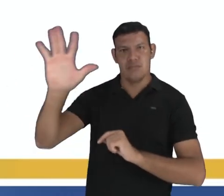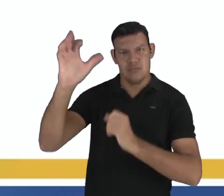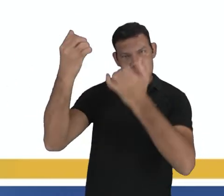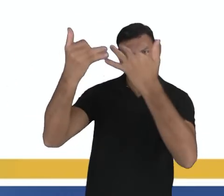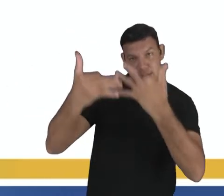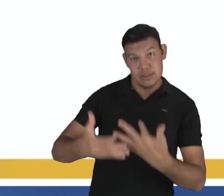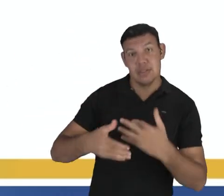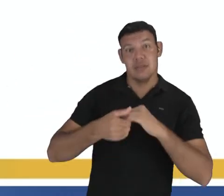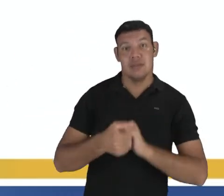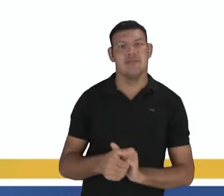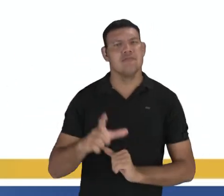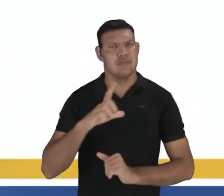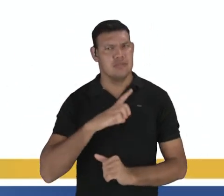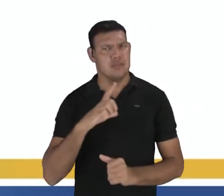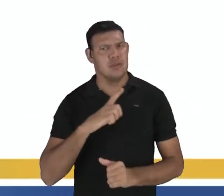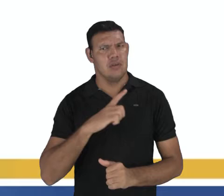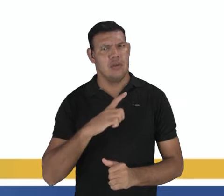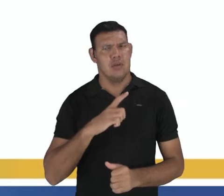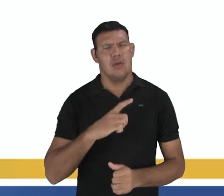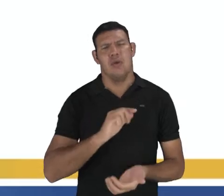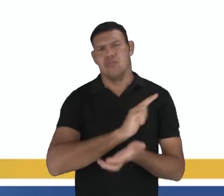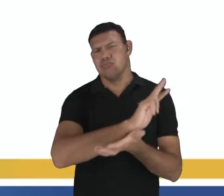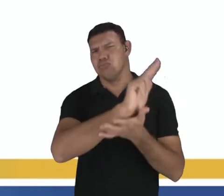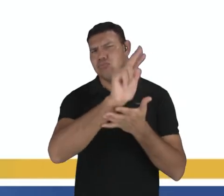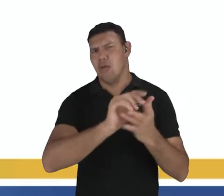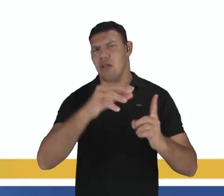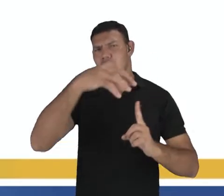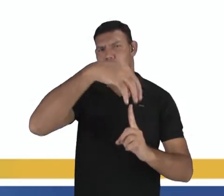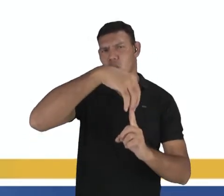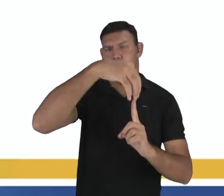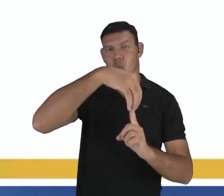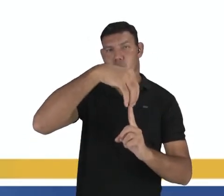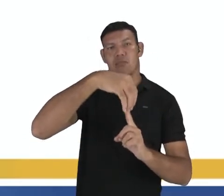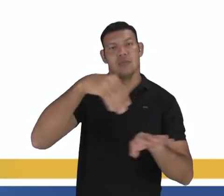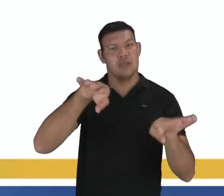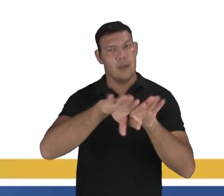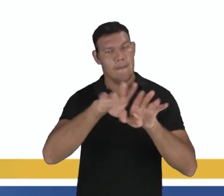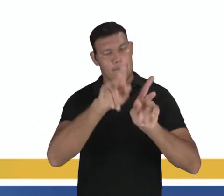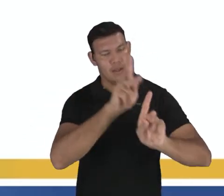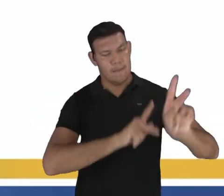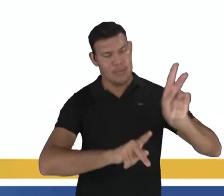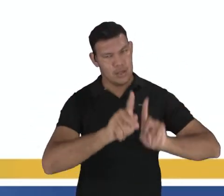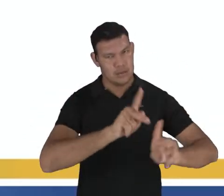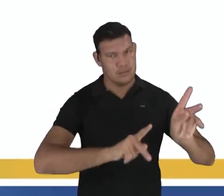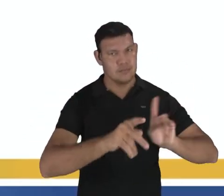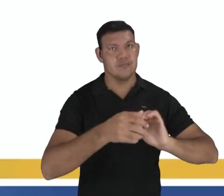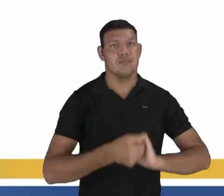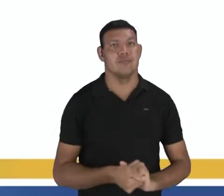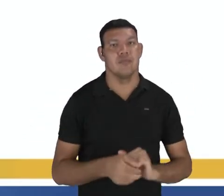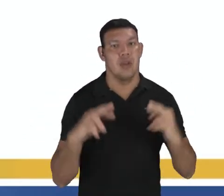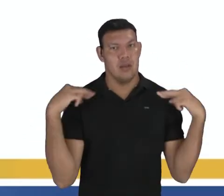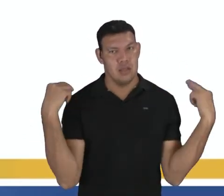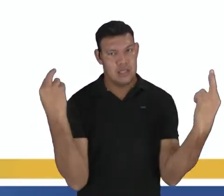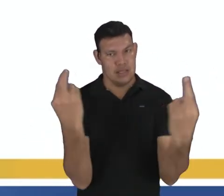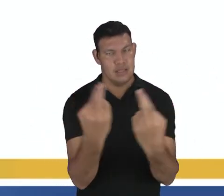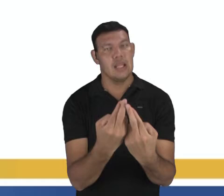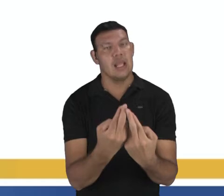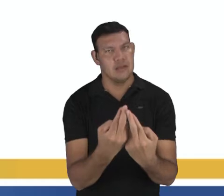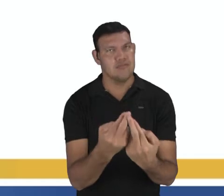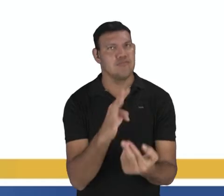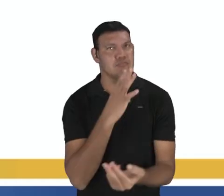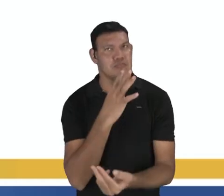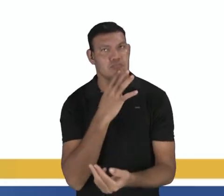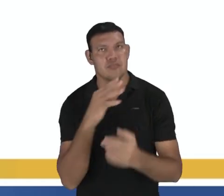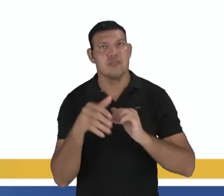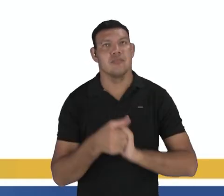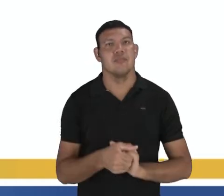para vocês, a gente tem vários reinos e povos, né? Só que aí a gente tem alguns reinos que eles ficaram bem